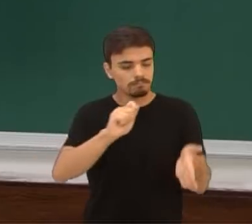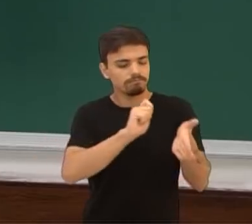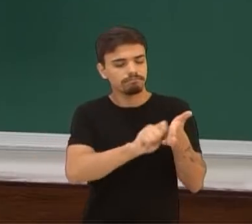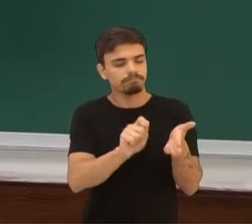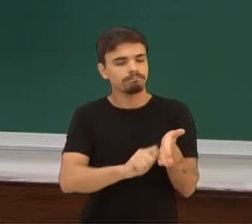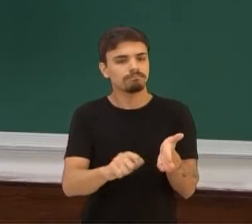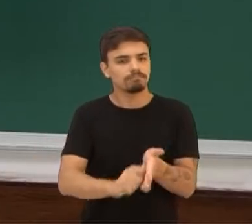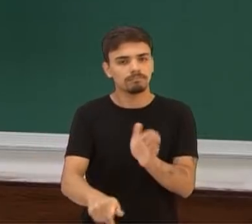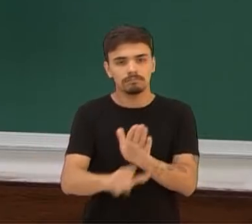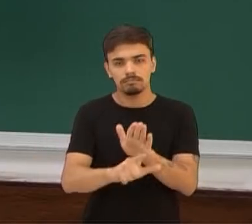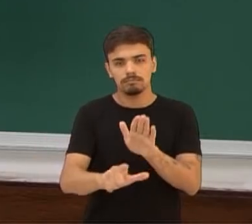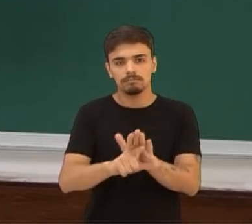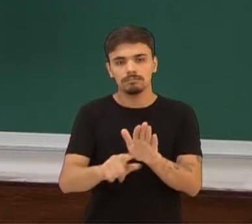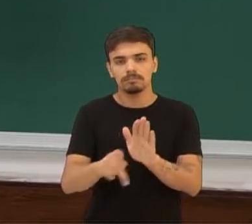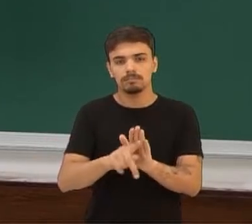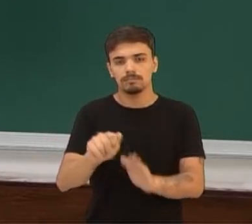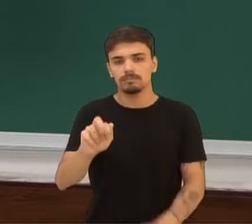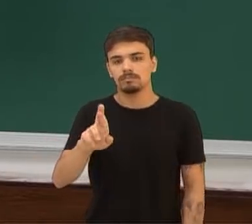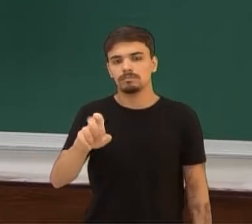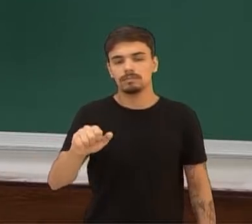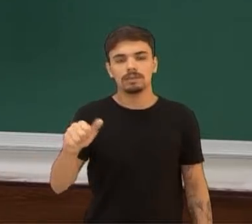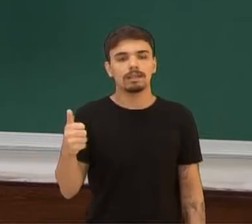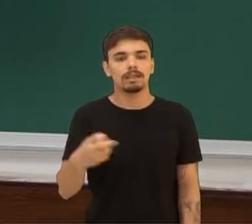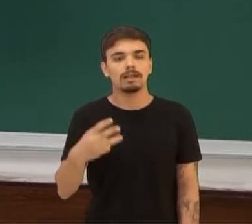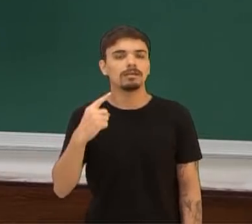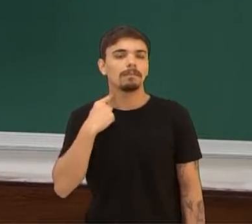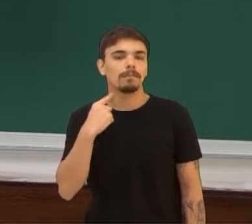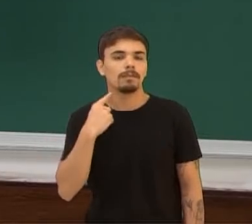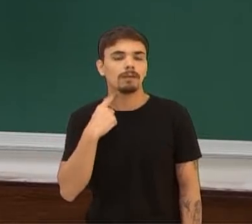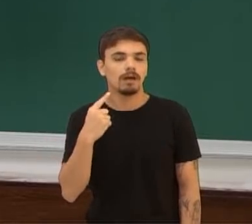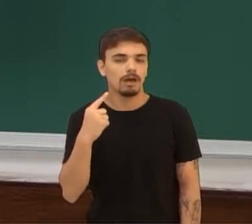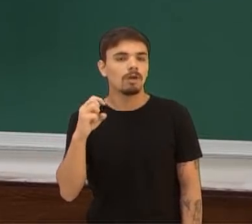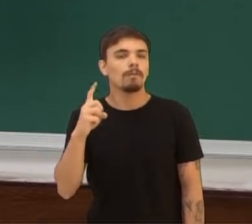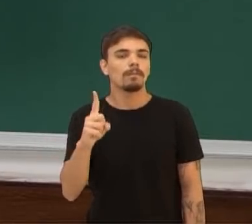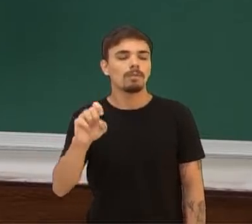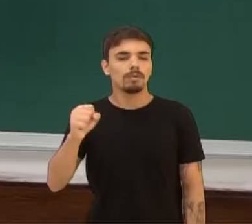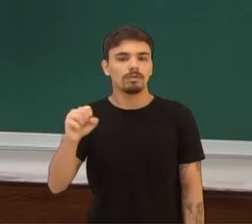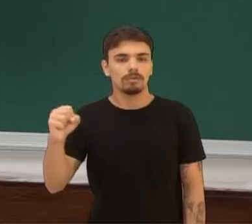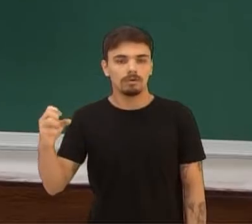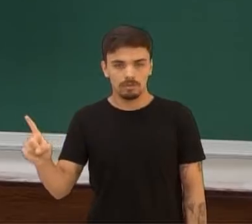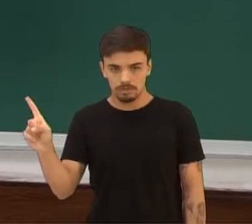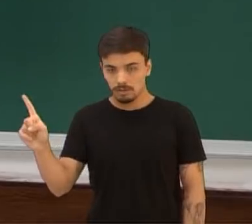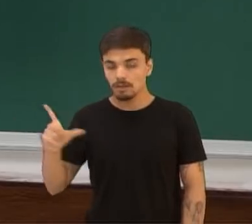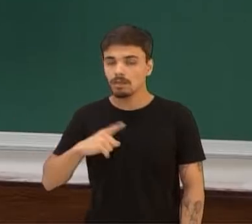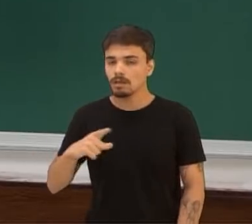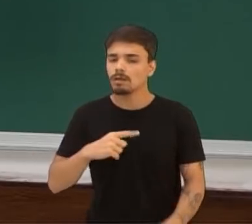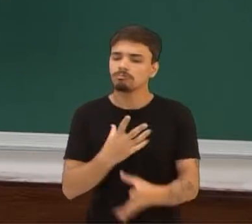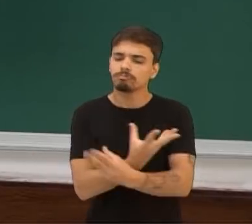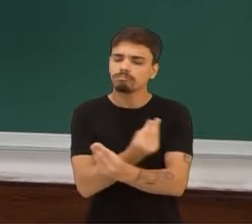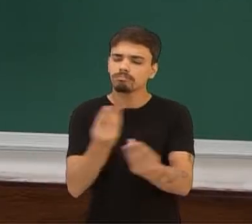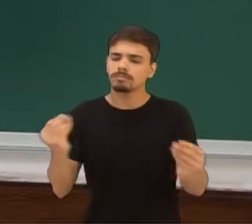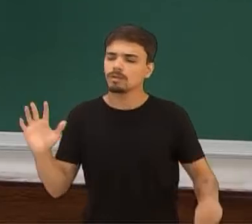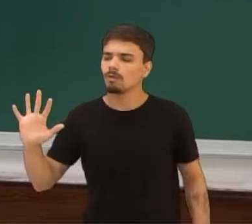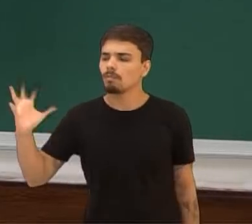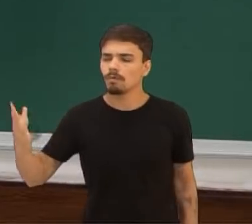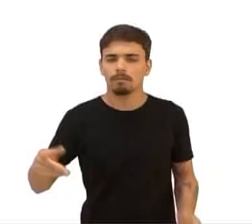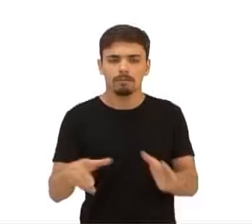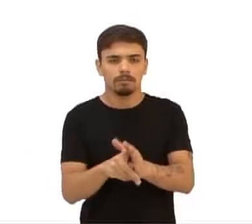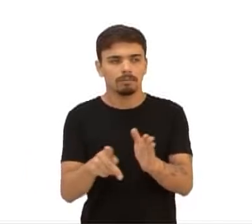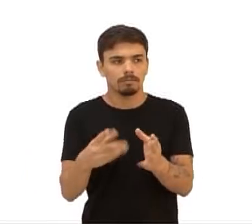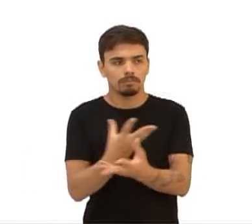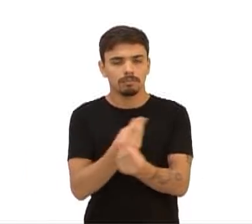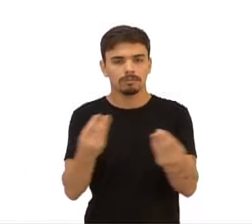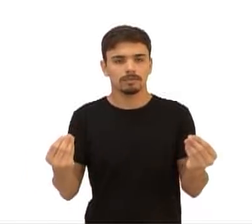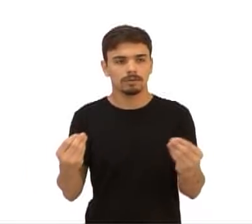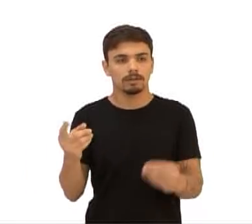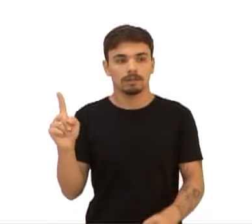da Lei Áurea, no dia 13 de maio de 1888, ocorreram inúmeras coisas. Dentre elas,